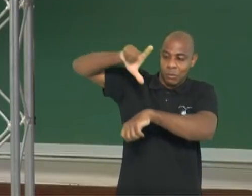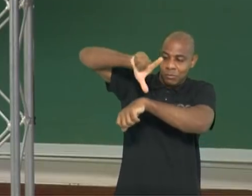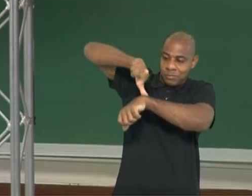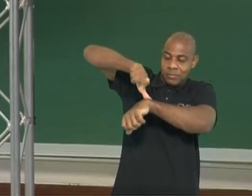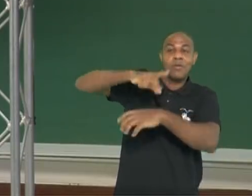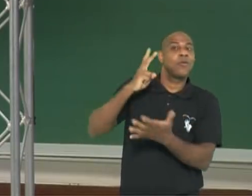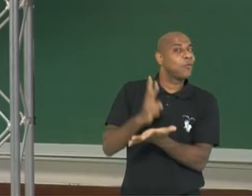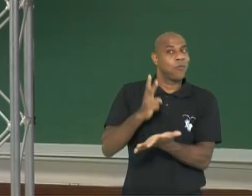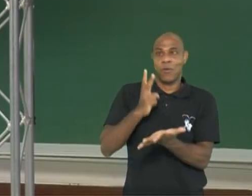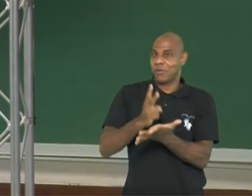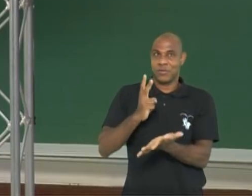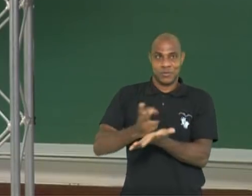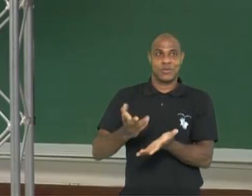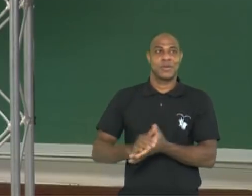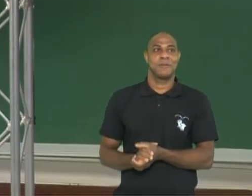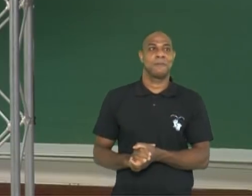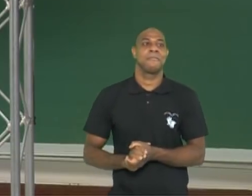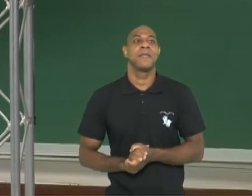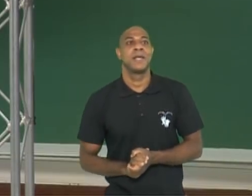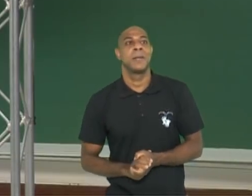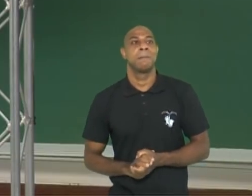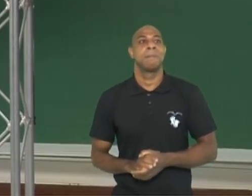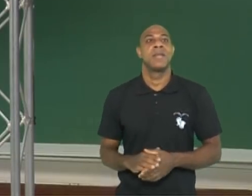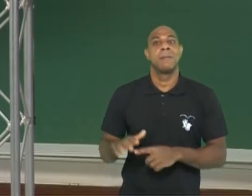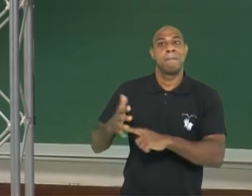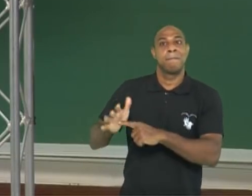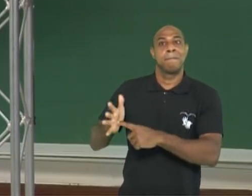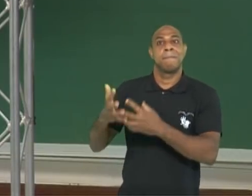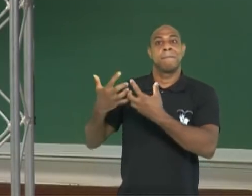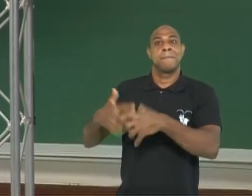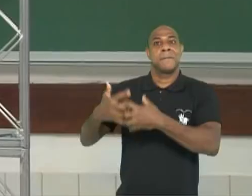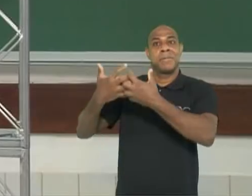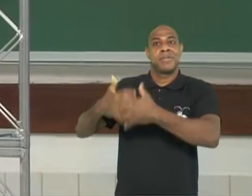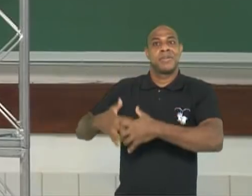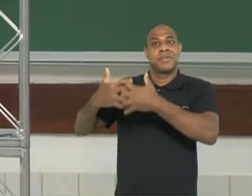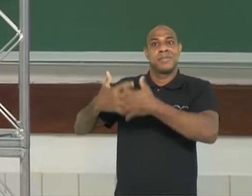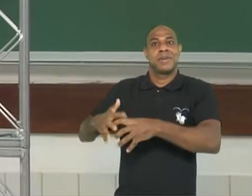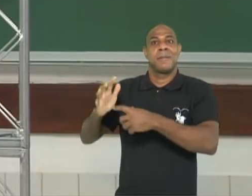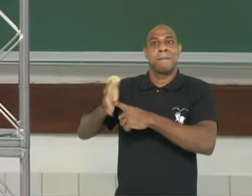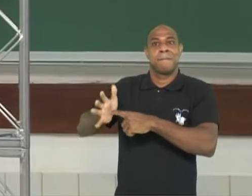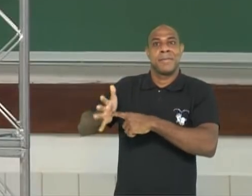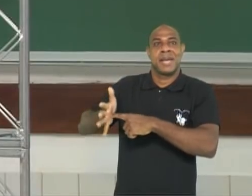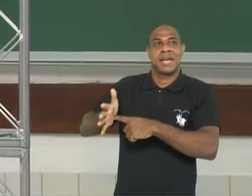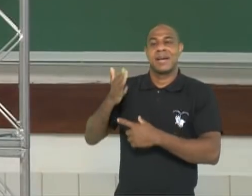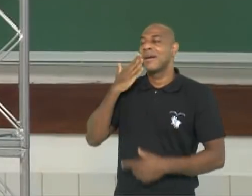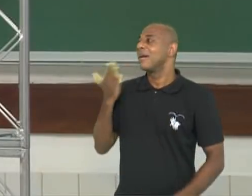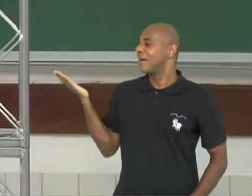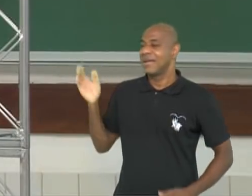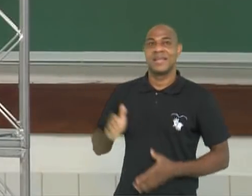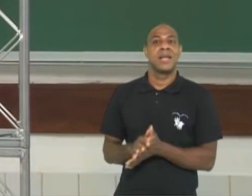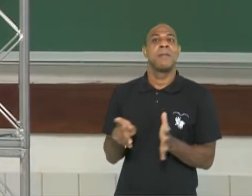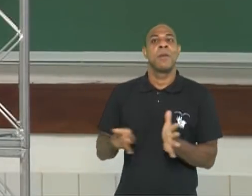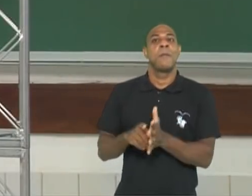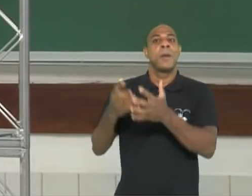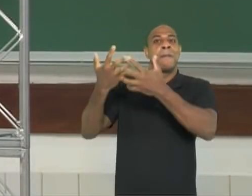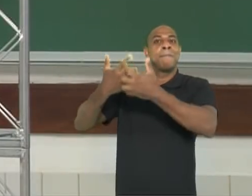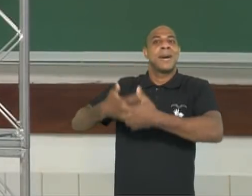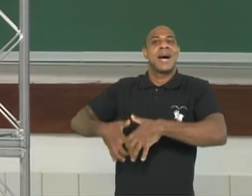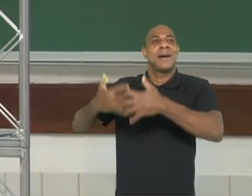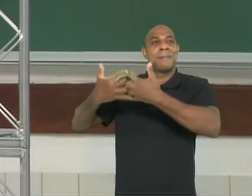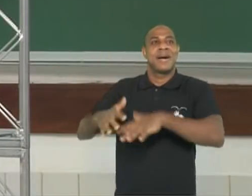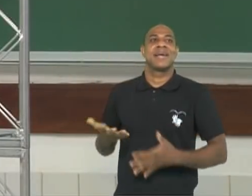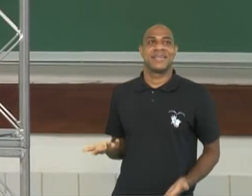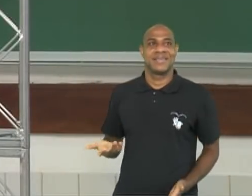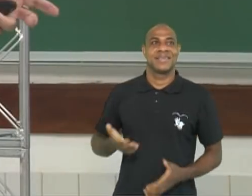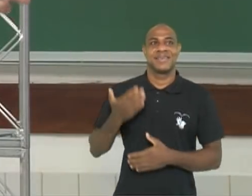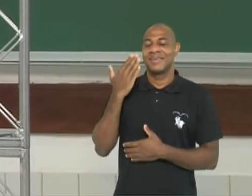relógio mecânico, mais um exemplo aí. Mecânico, máquina. Relógio de sol, nós falamos sobre o tempo natural. É um estudo bem bacana sobre